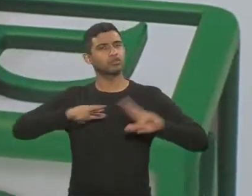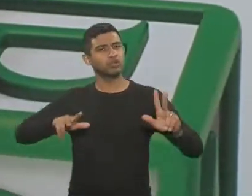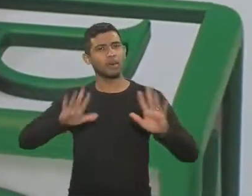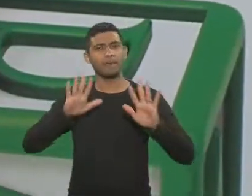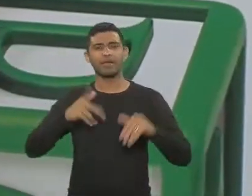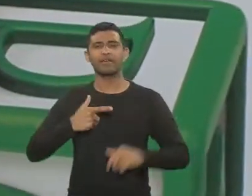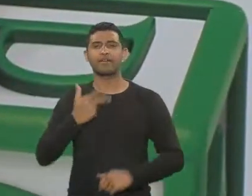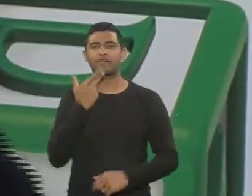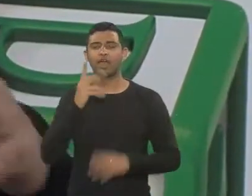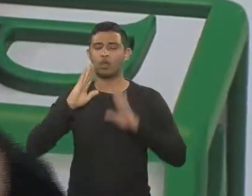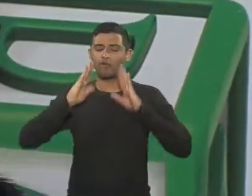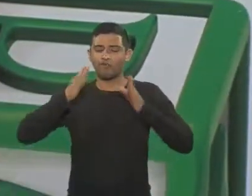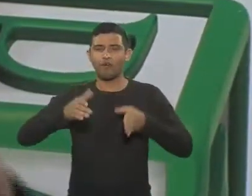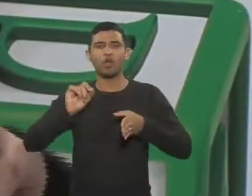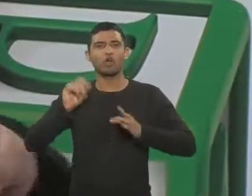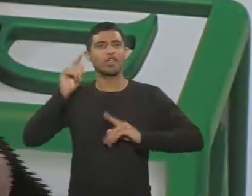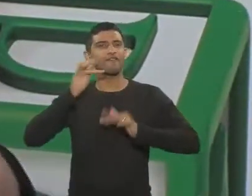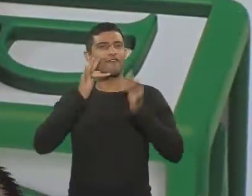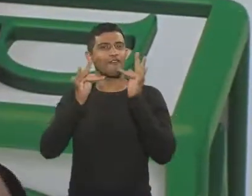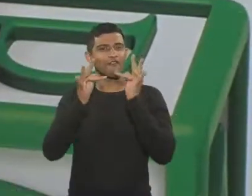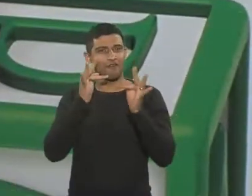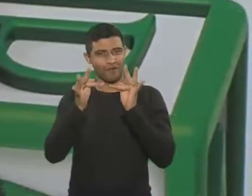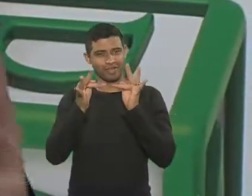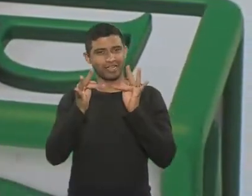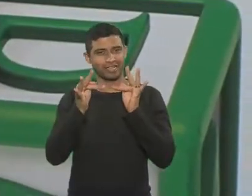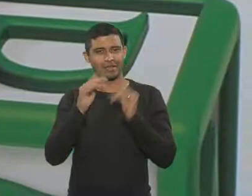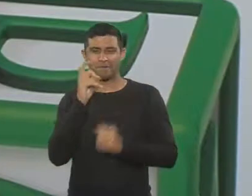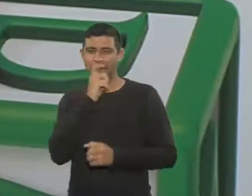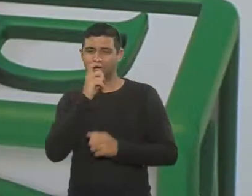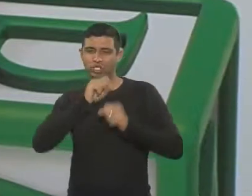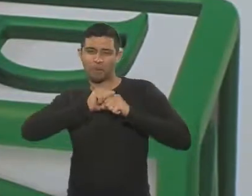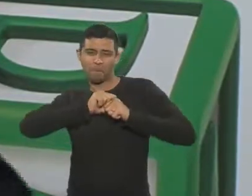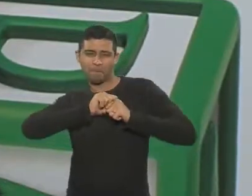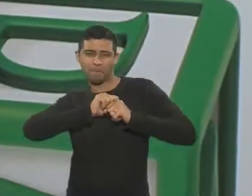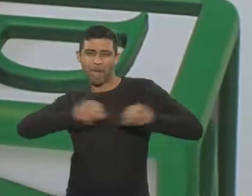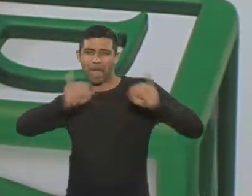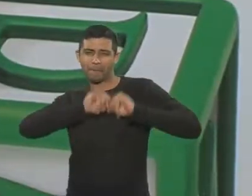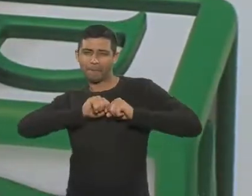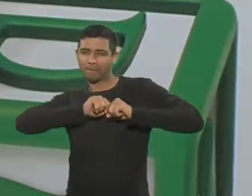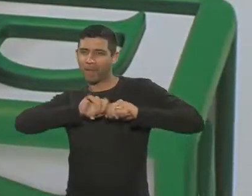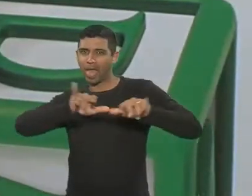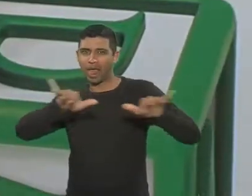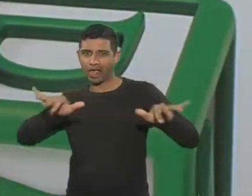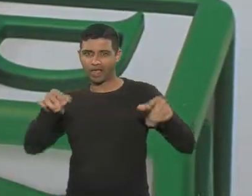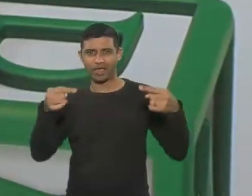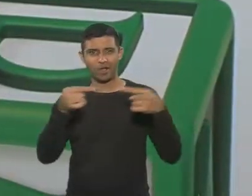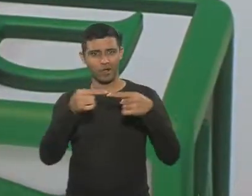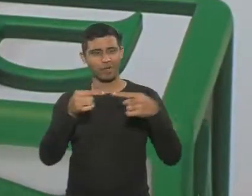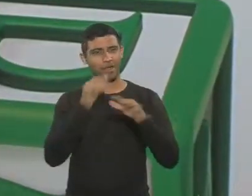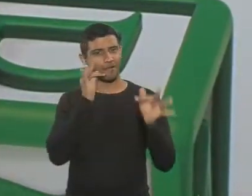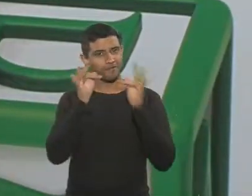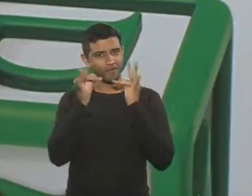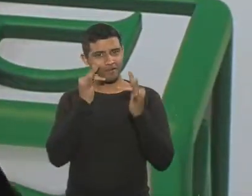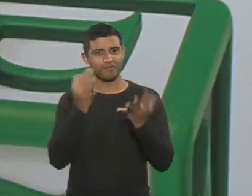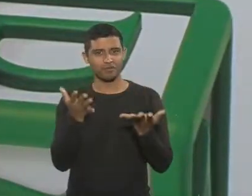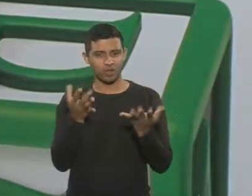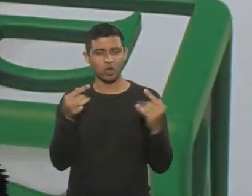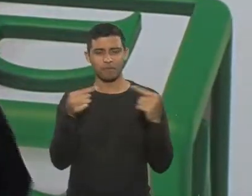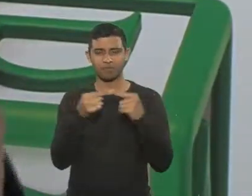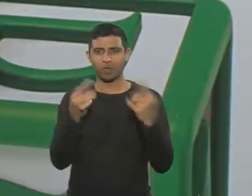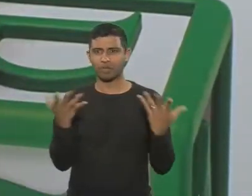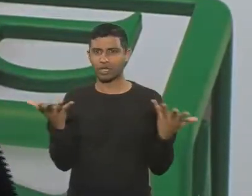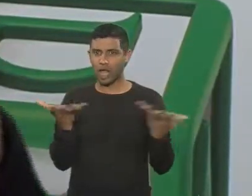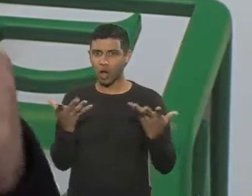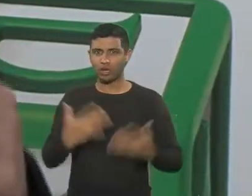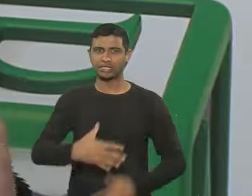questão da fofoca. A fake news, ela tem, né, às vezes, um sistema de fofoca. Eu acho que isso tem a ver com uma crise pela qual o